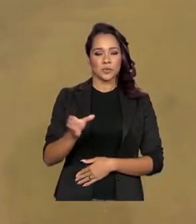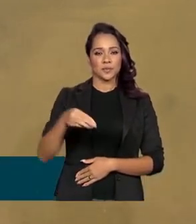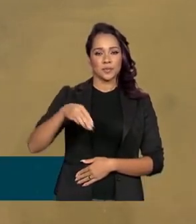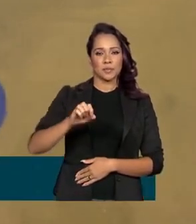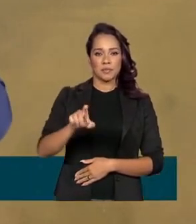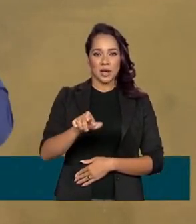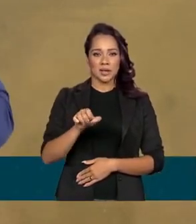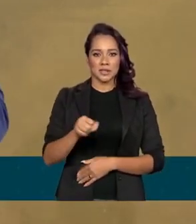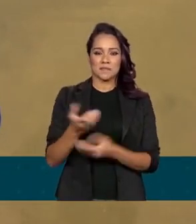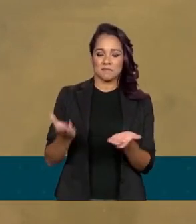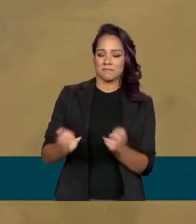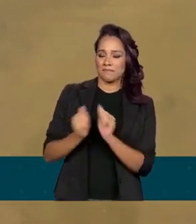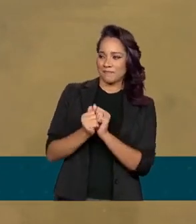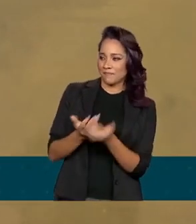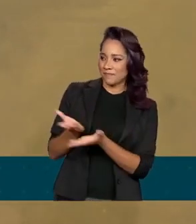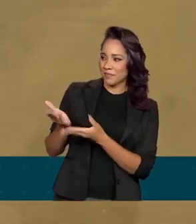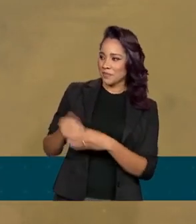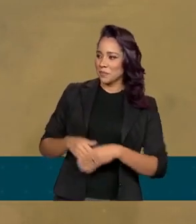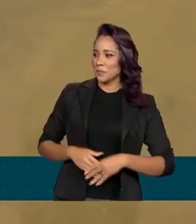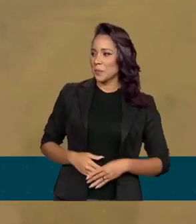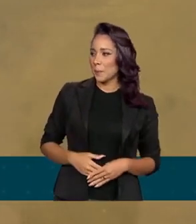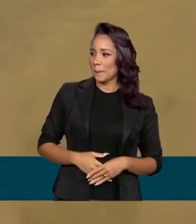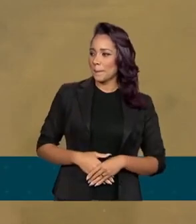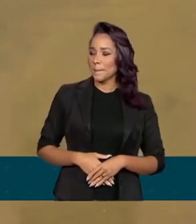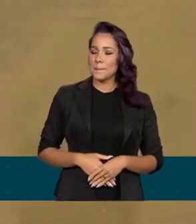aqui presente.